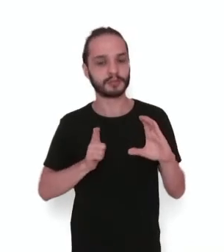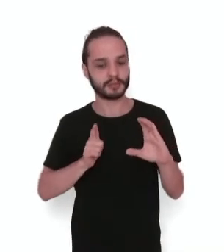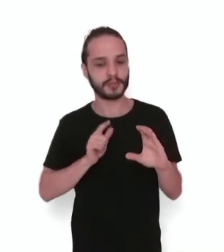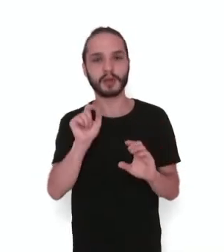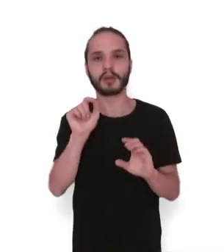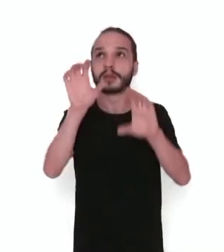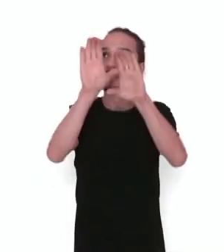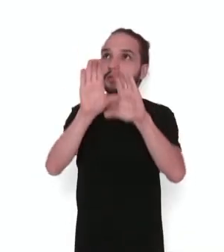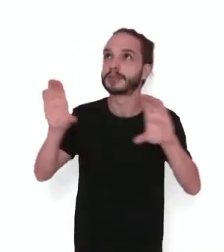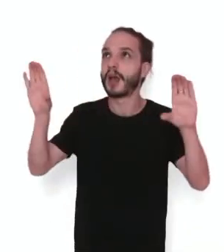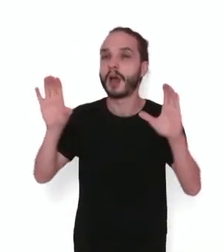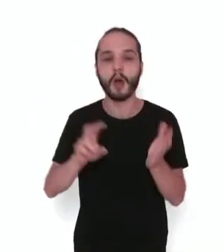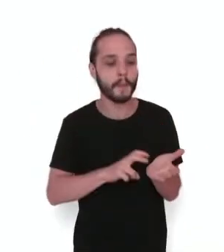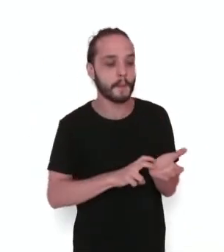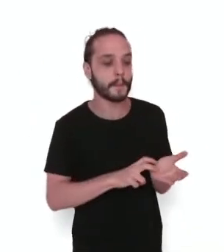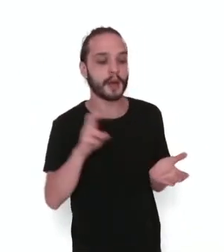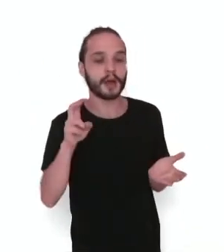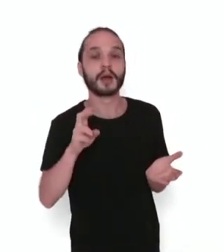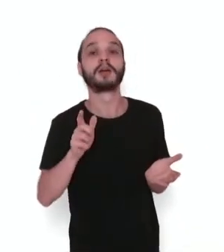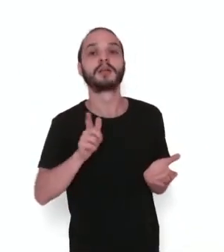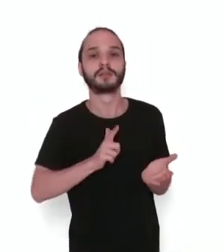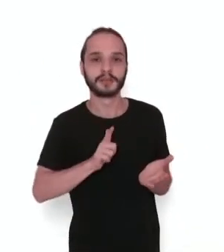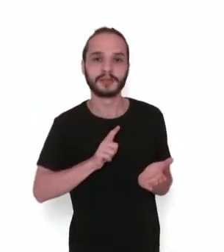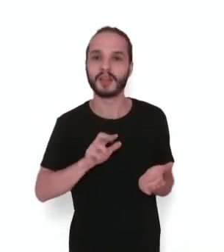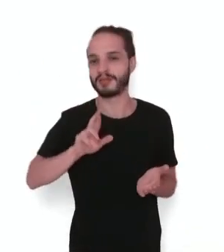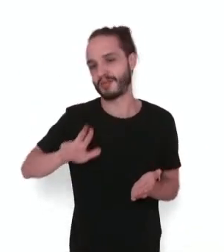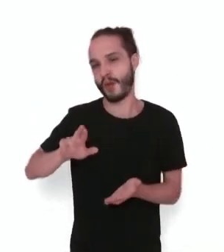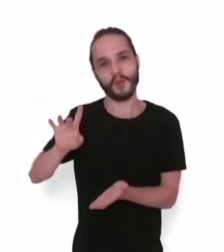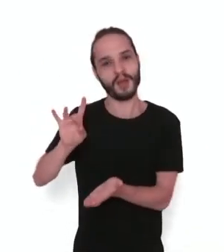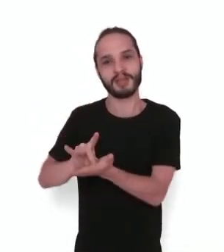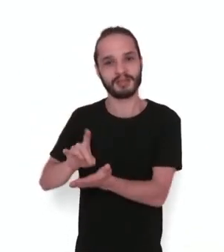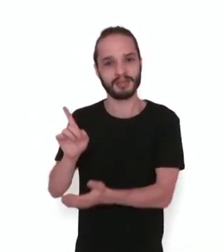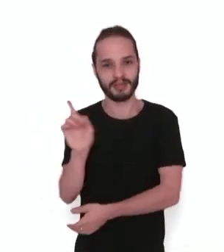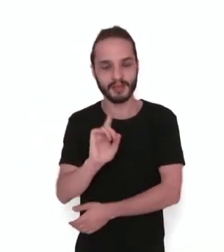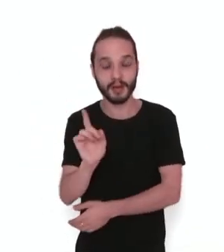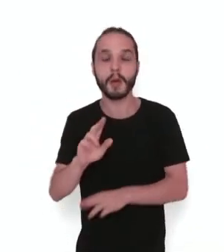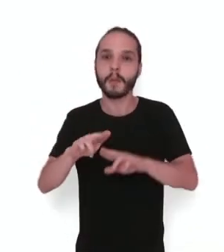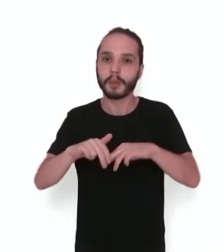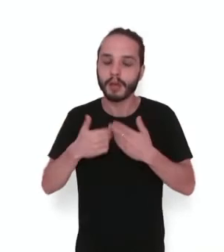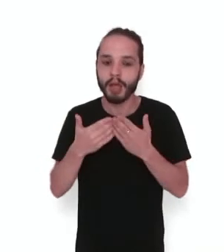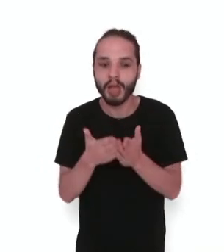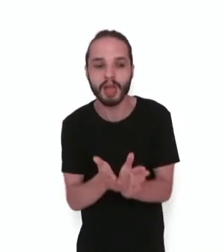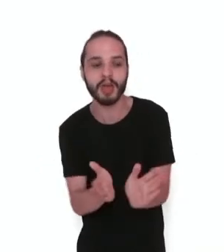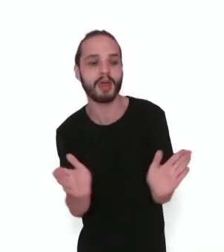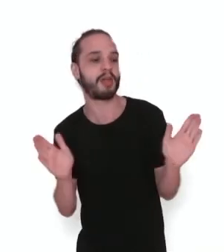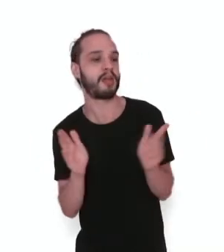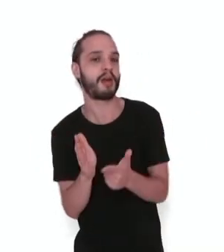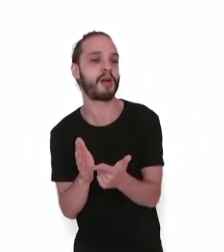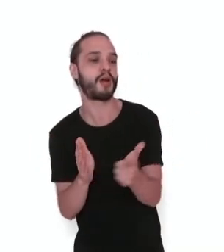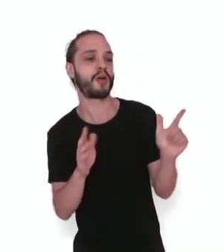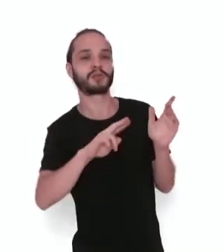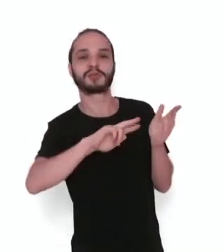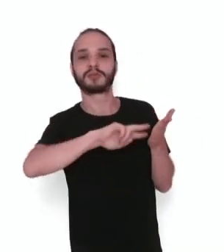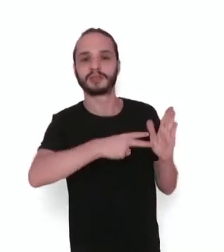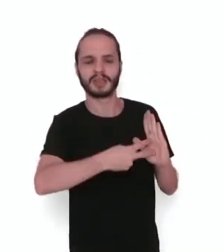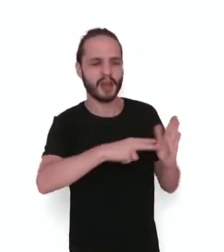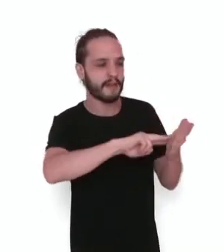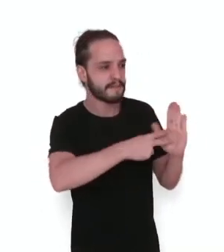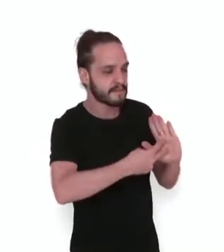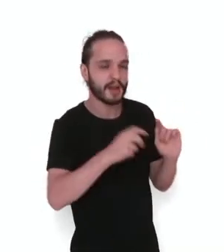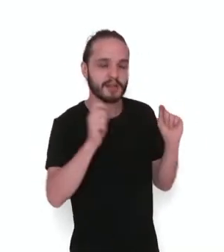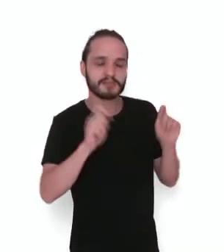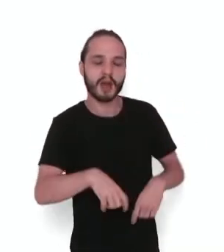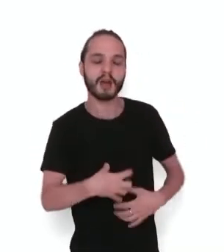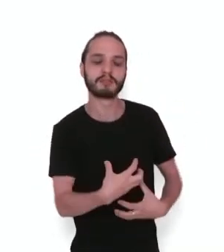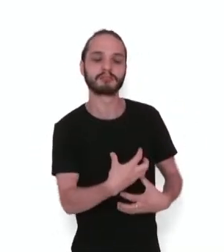céu, amanhã, e estão no sentido figurado, ampliando dessa maneira os significados e nos permitindo